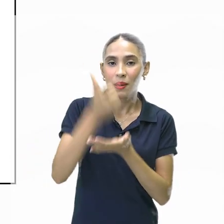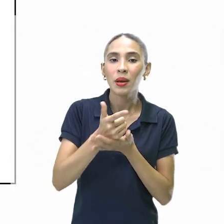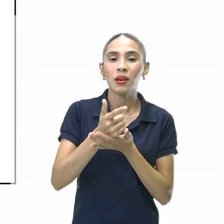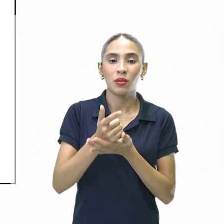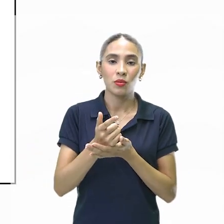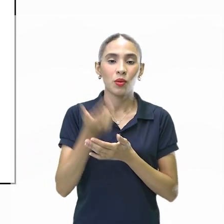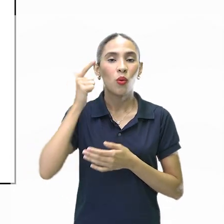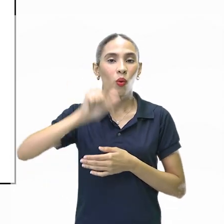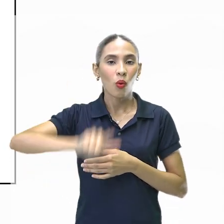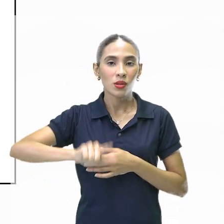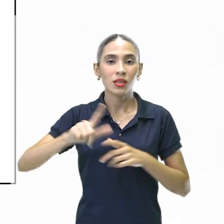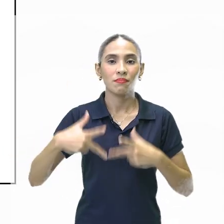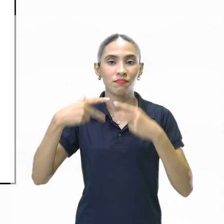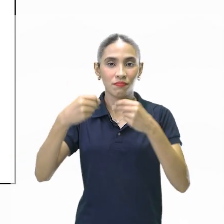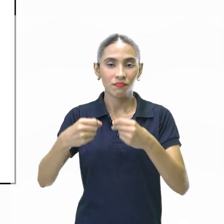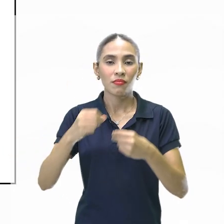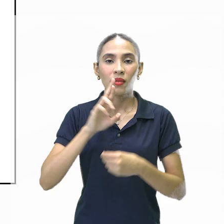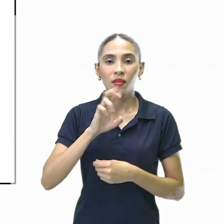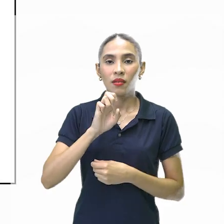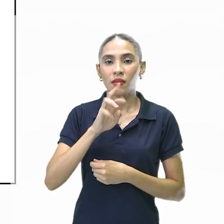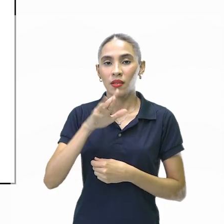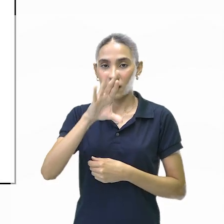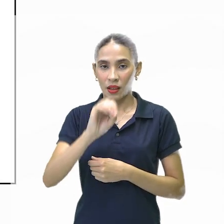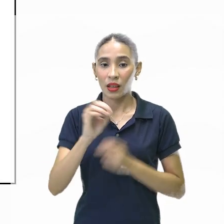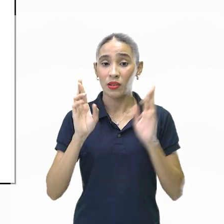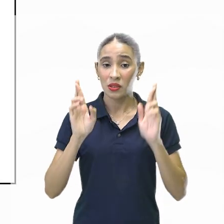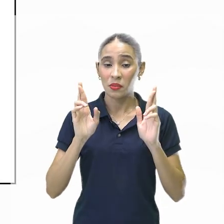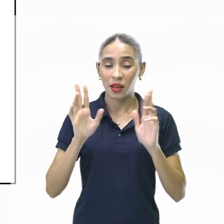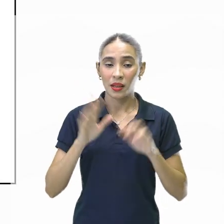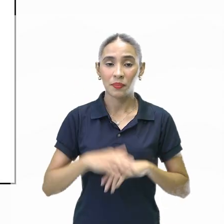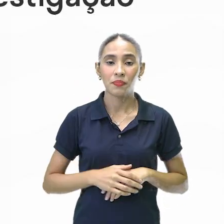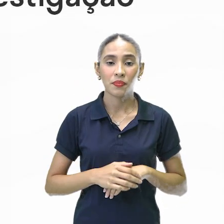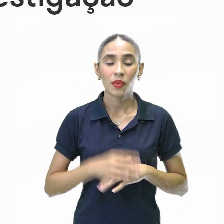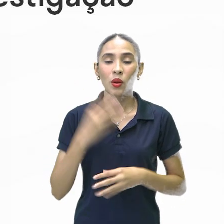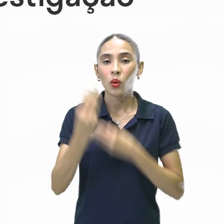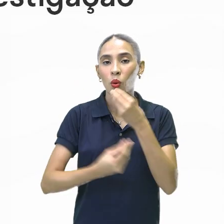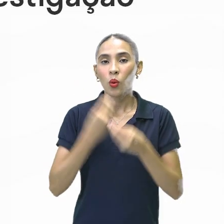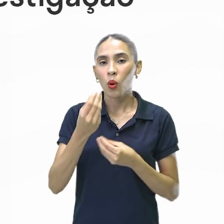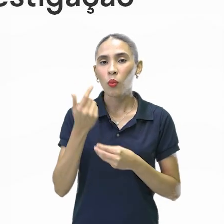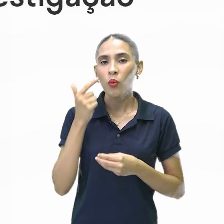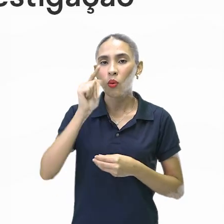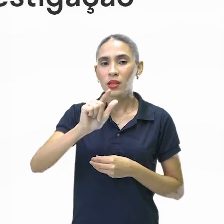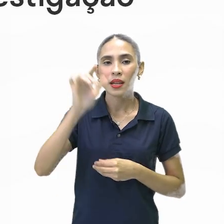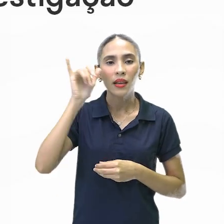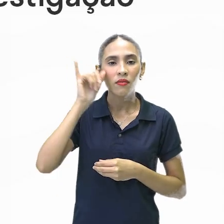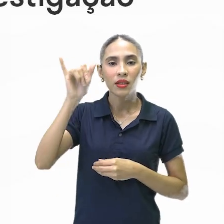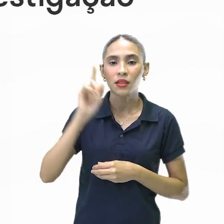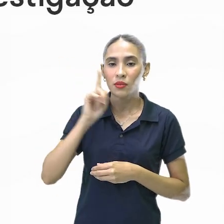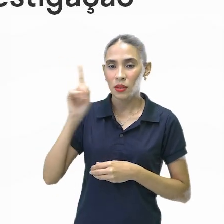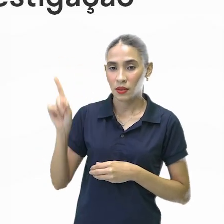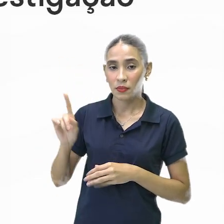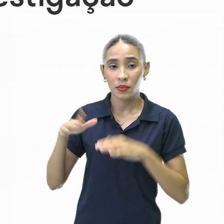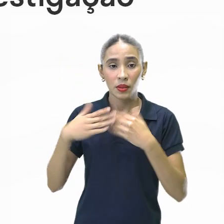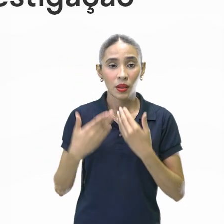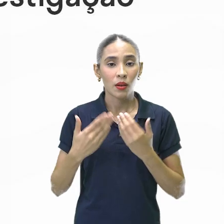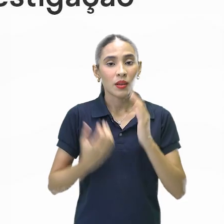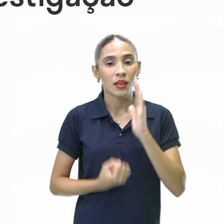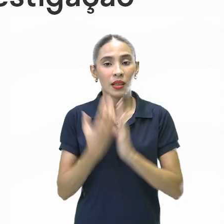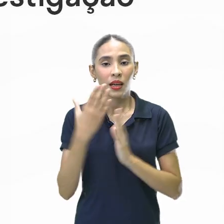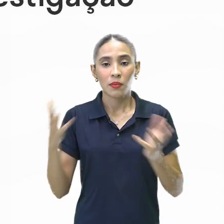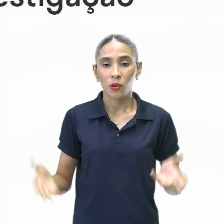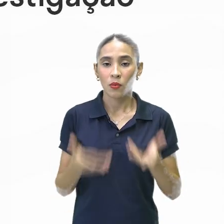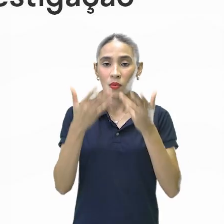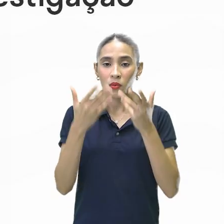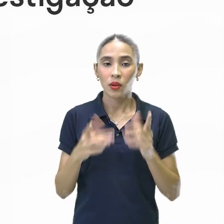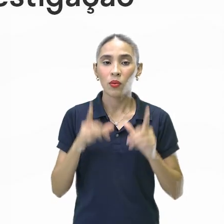se alcançar um resultado que se espera, né? Como é que a gente consegue combater isso, então? Estabelecendo e promovendo uma cultura